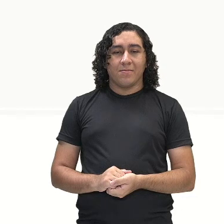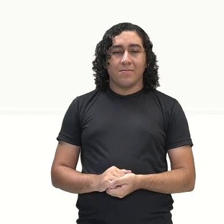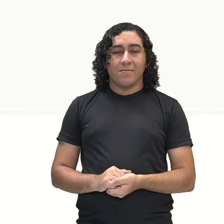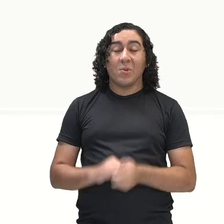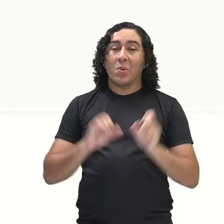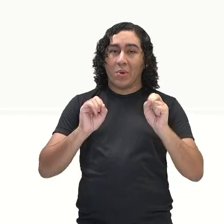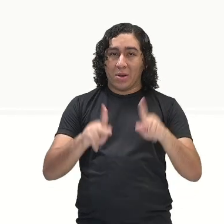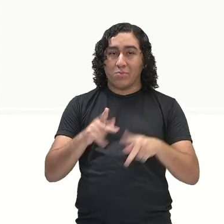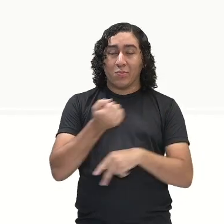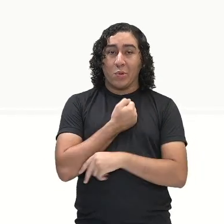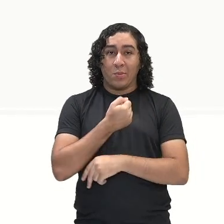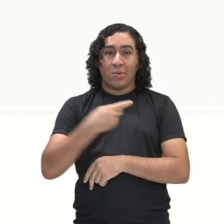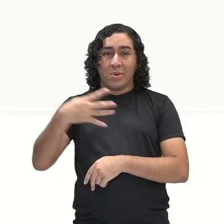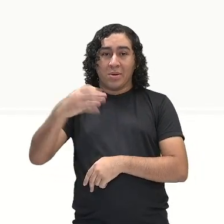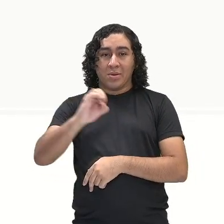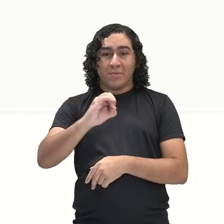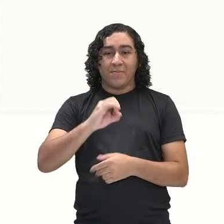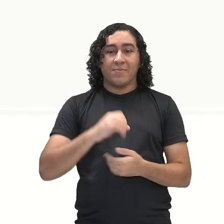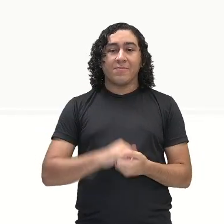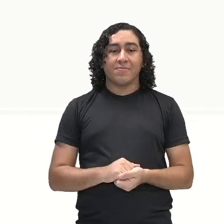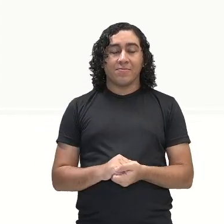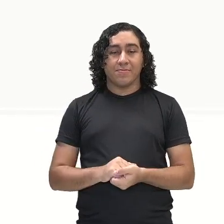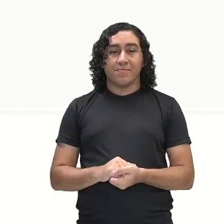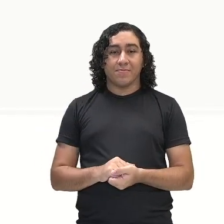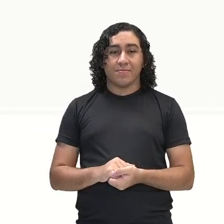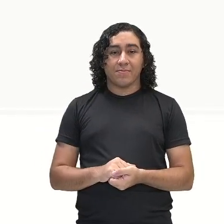Ok? É a senha de número 40.